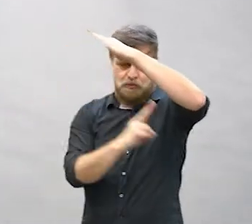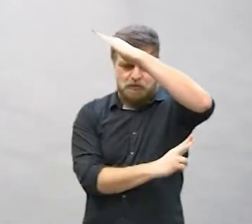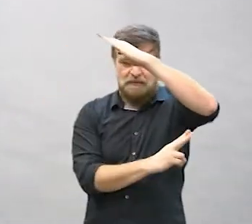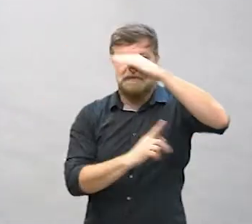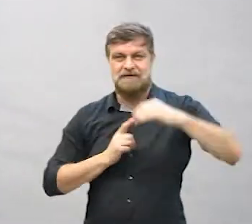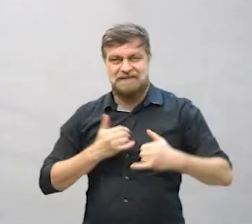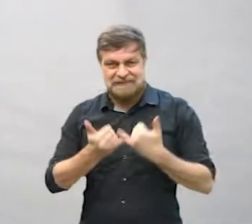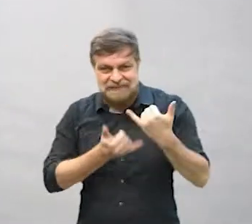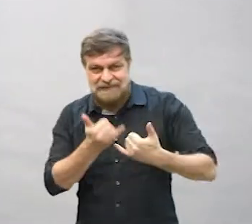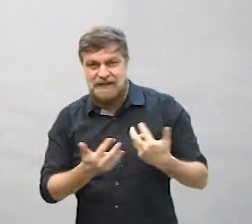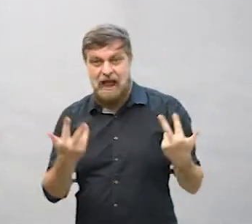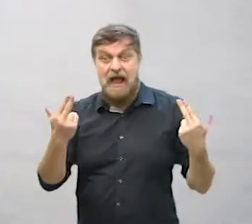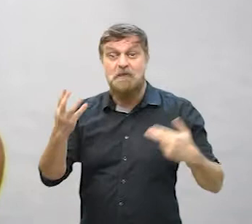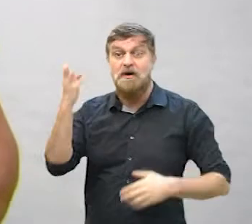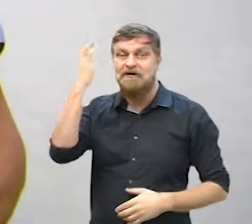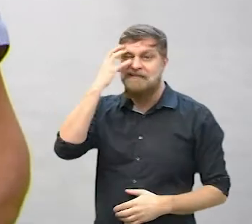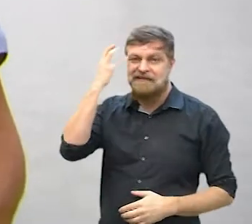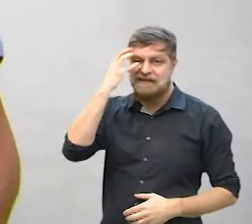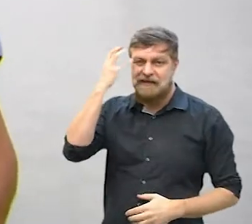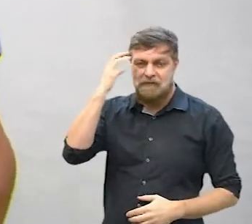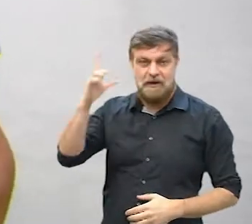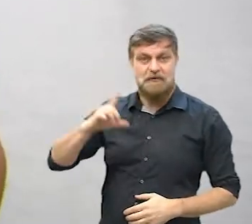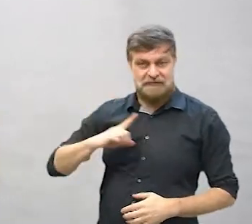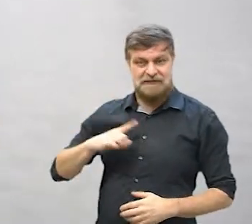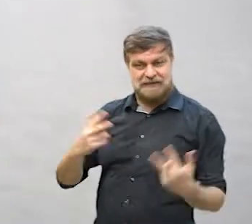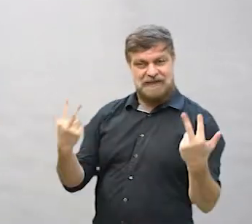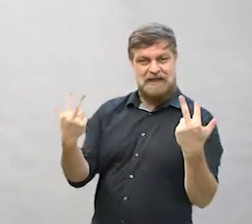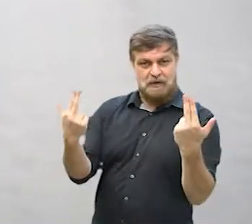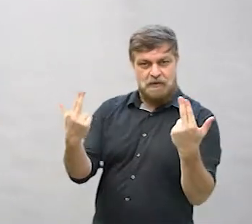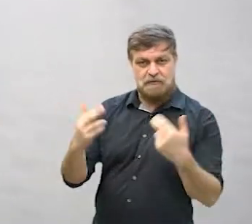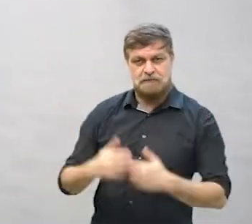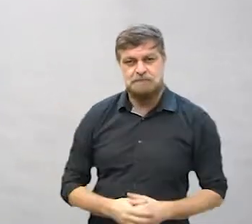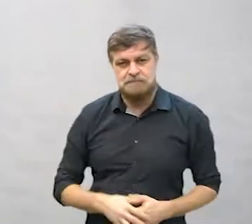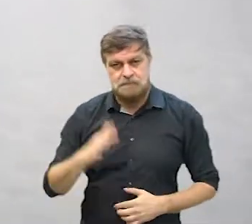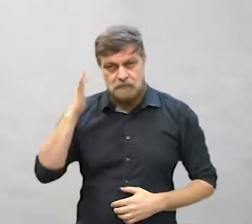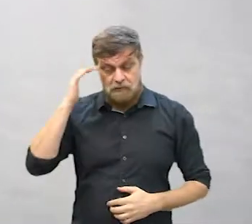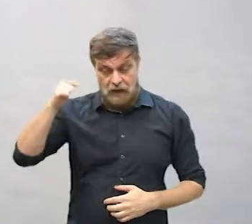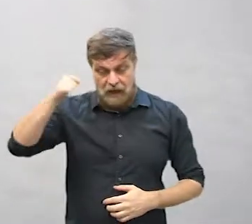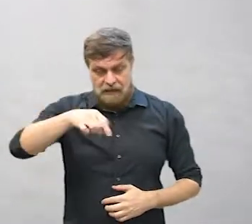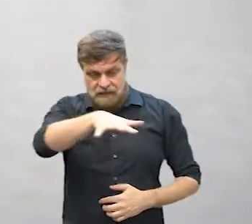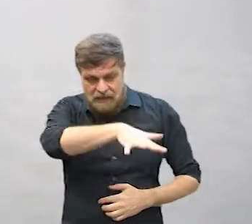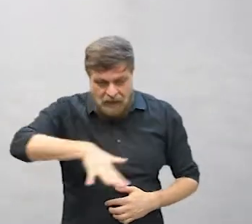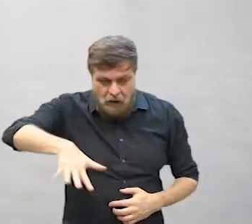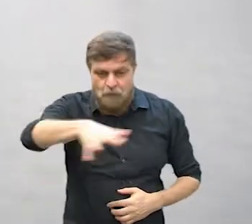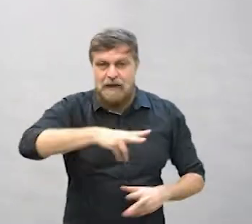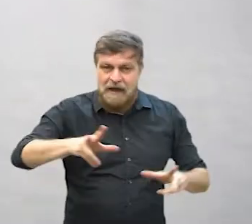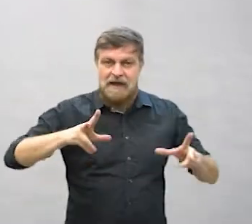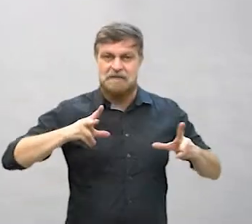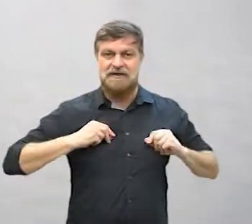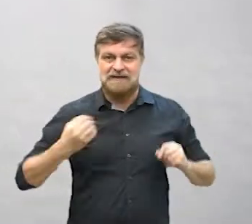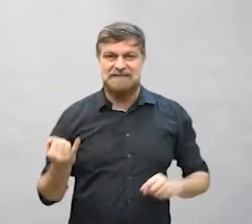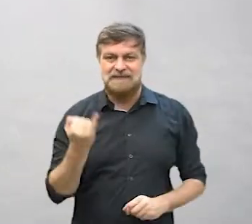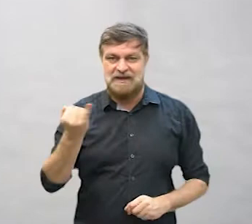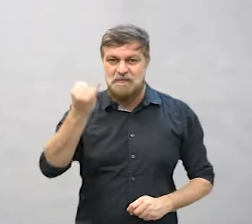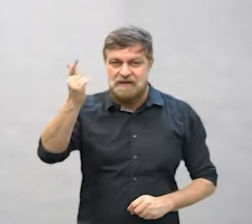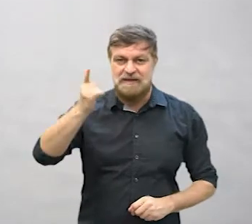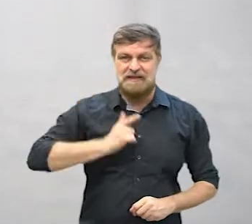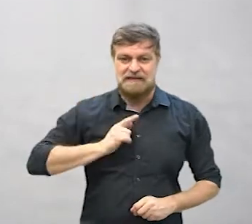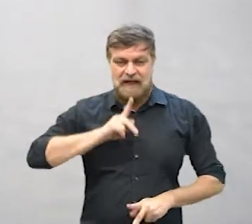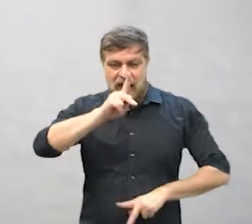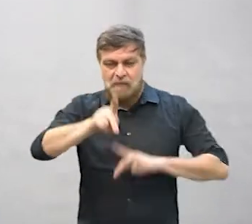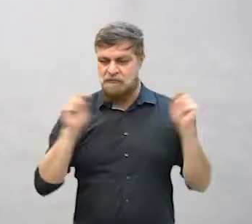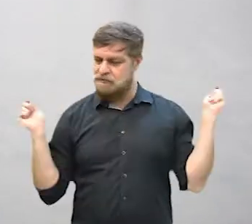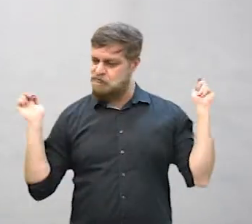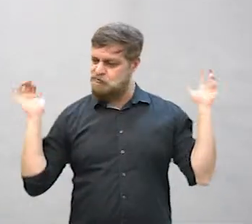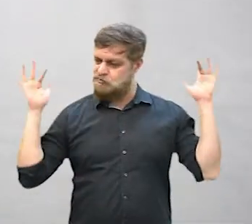o meu molde que foi feito na Lagoa do Taquaral lá no parque Portugal essa eu acho que aqui é um local que merece é importante